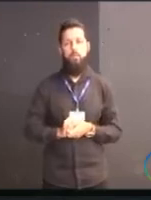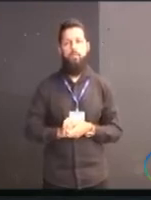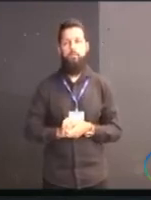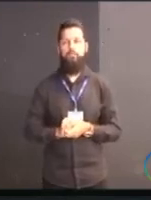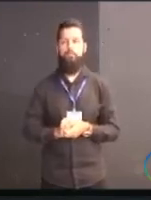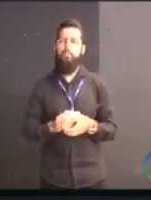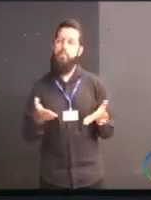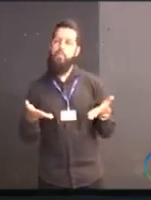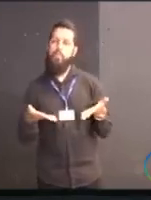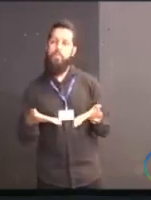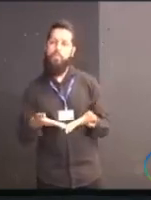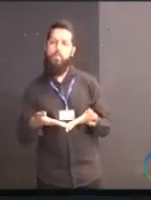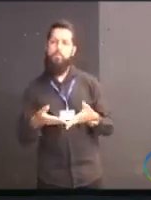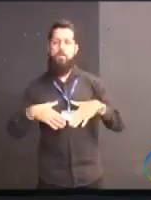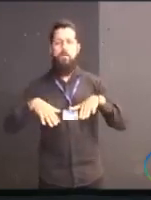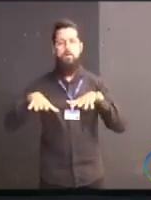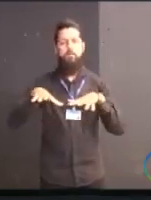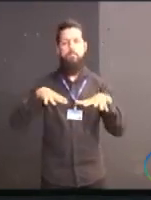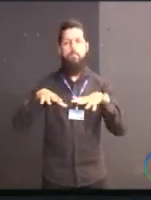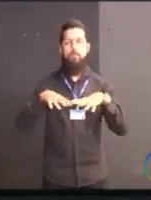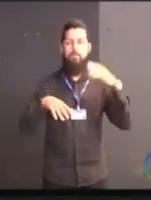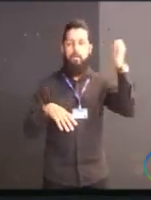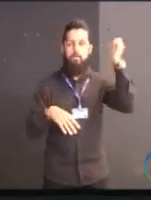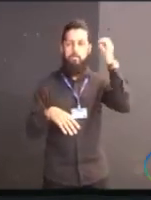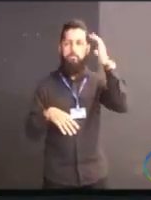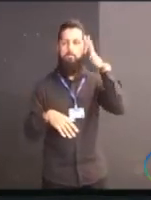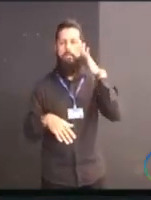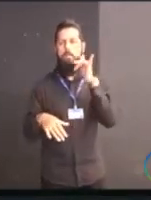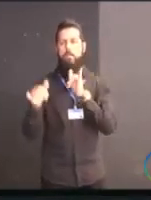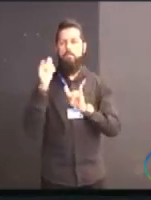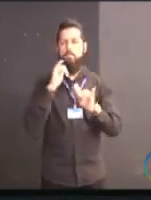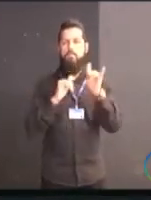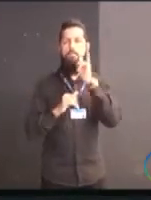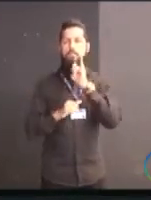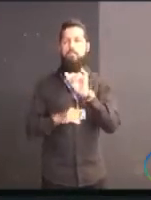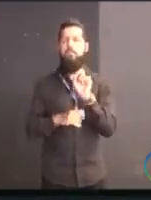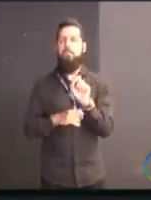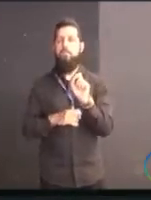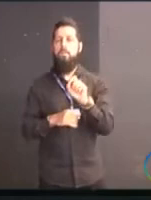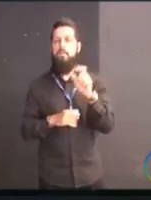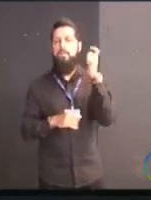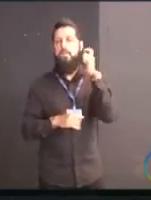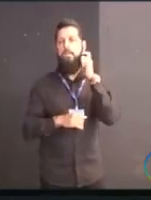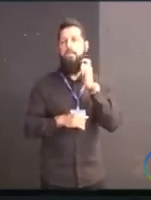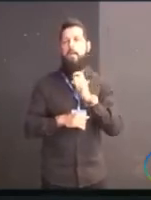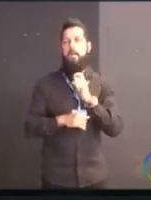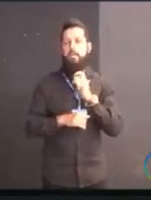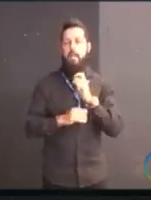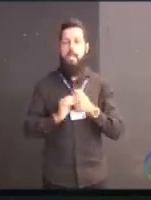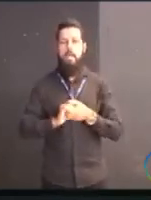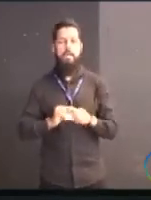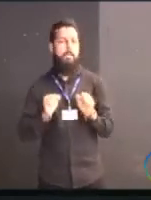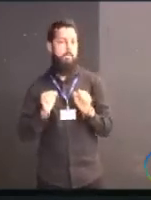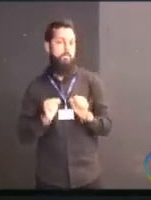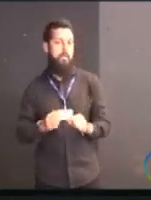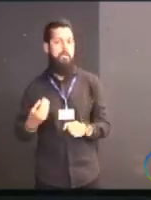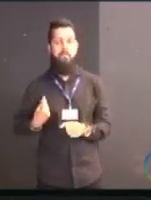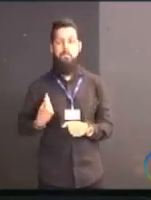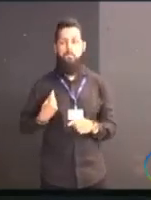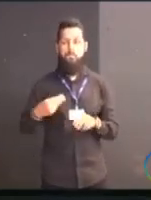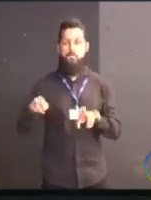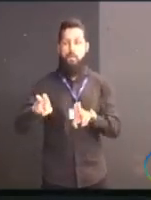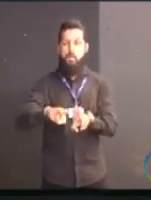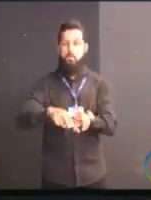no movimento espírita, dizia-se que Allan Kardec estava reencarnado aqui e ali. Uns diziam que ele era